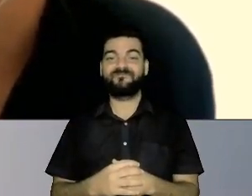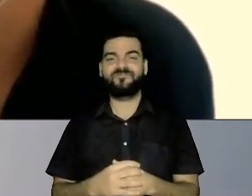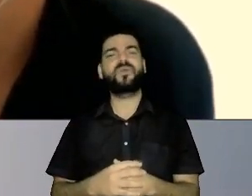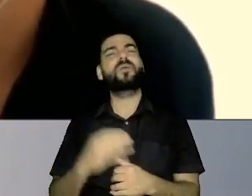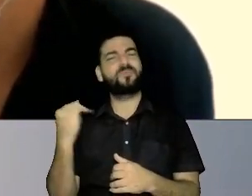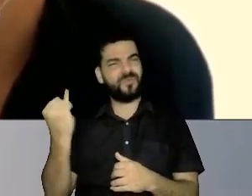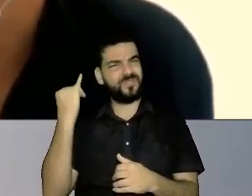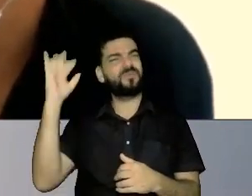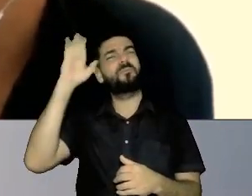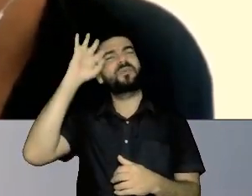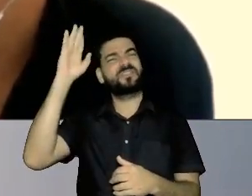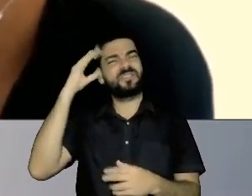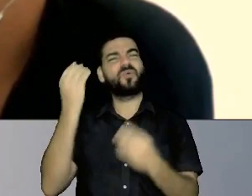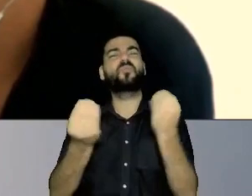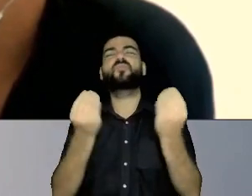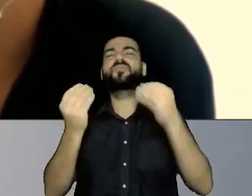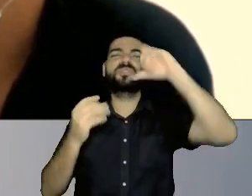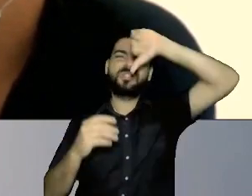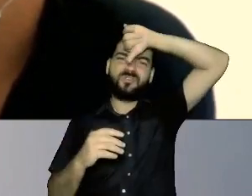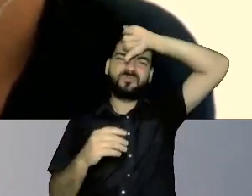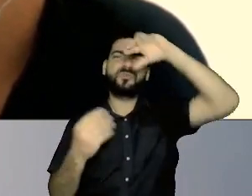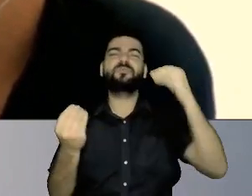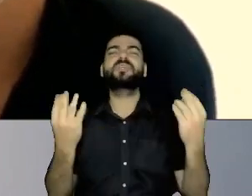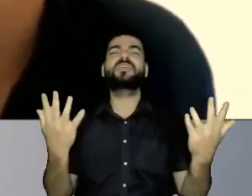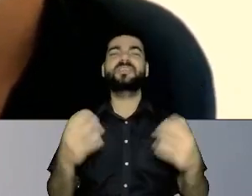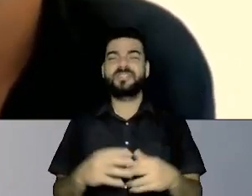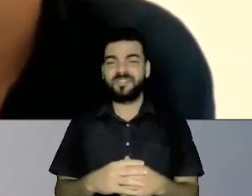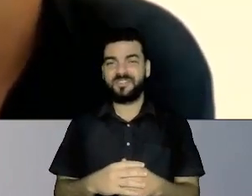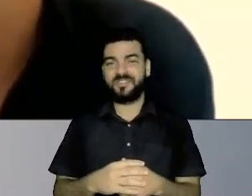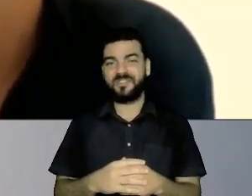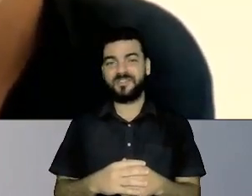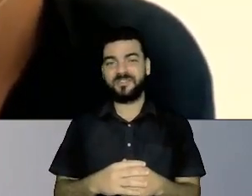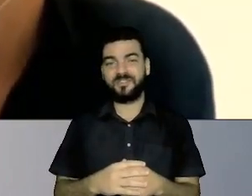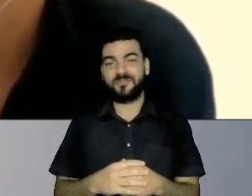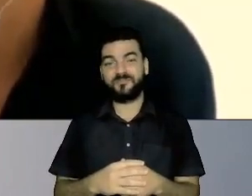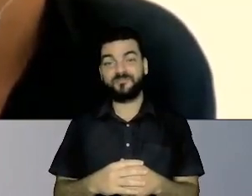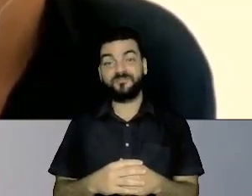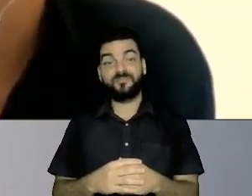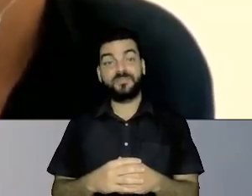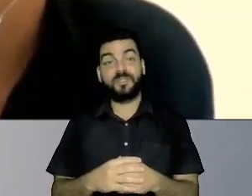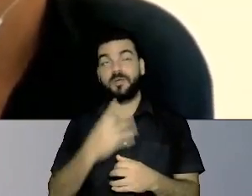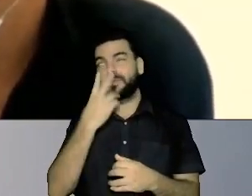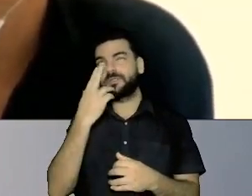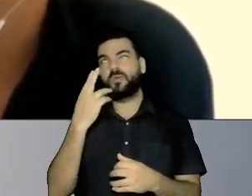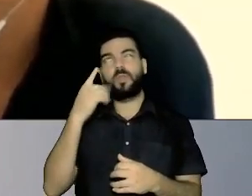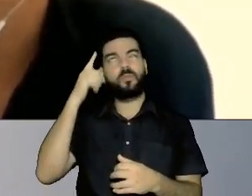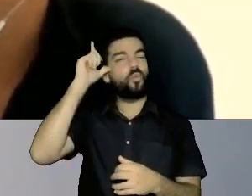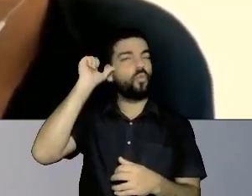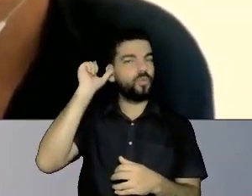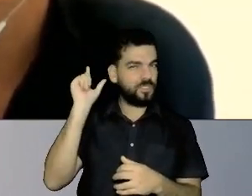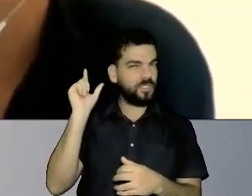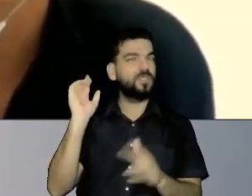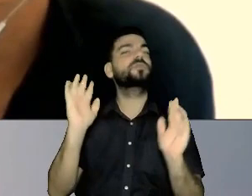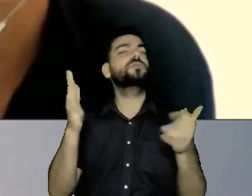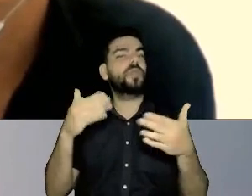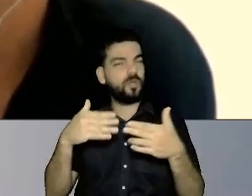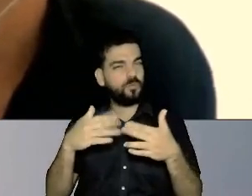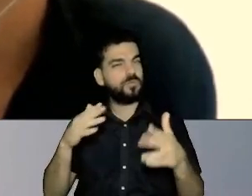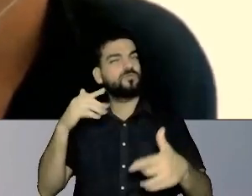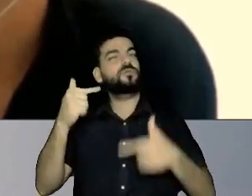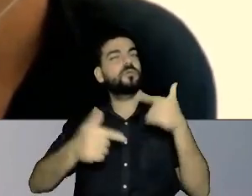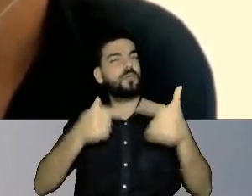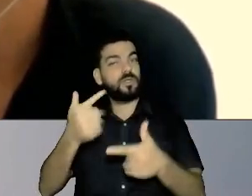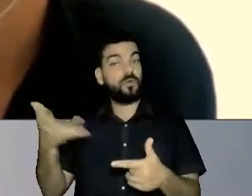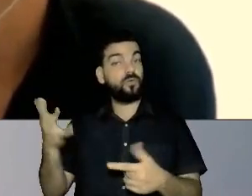tão importante. Nós estamos já desde ontem nesse trabalho, nesse